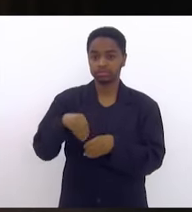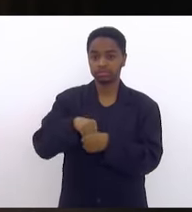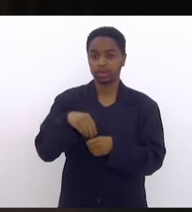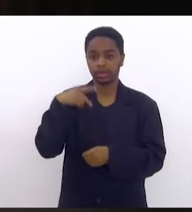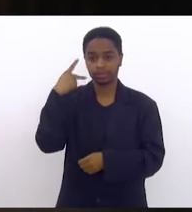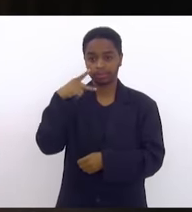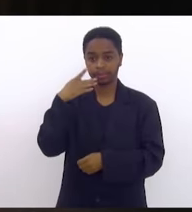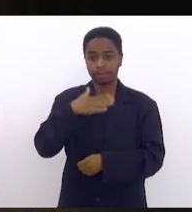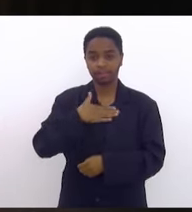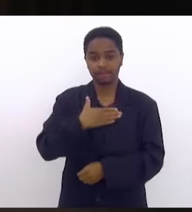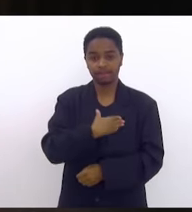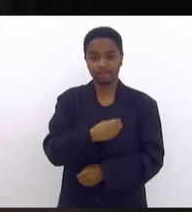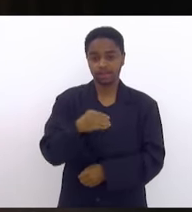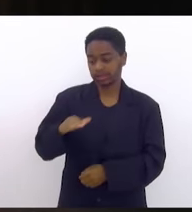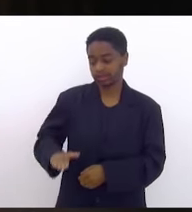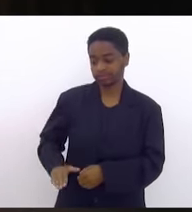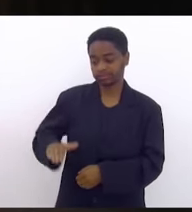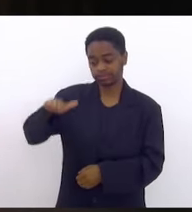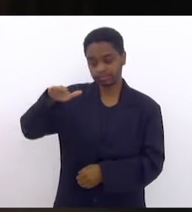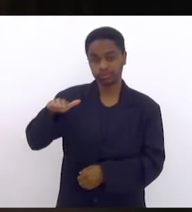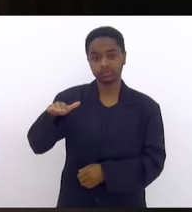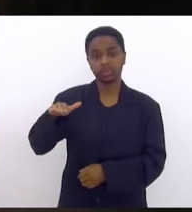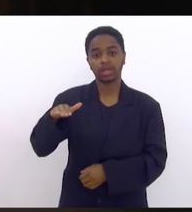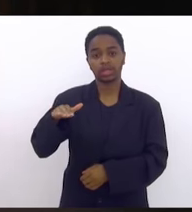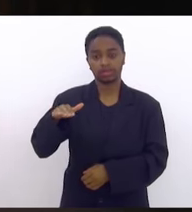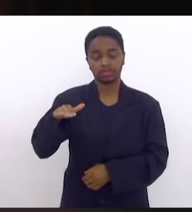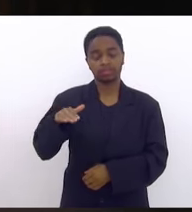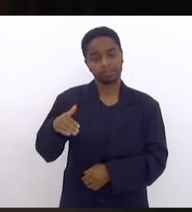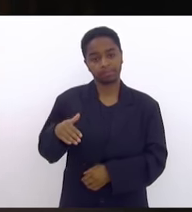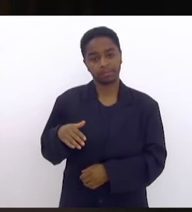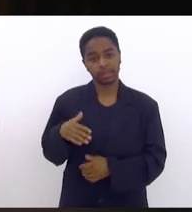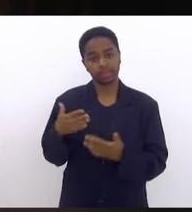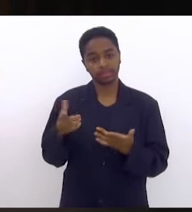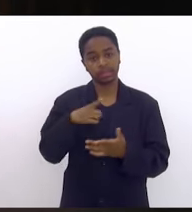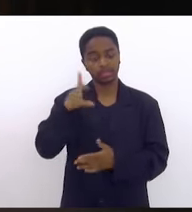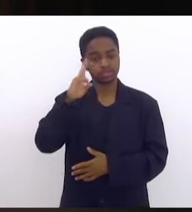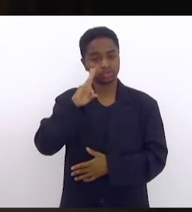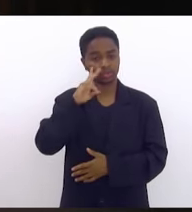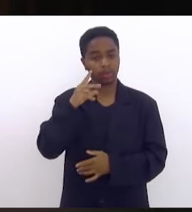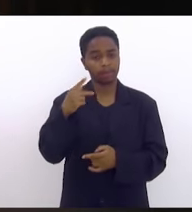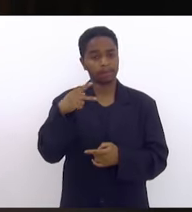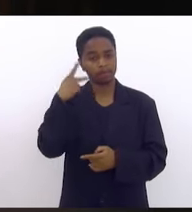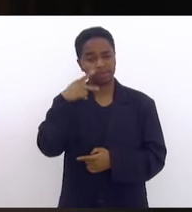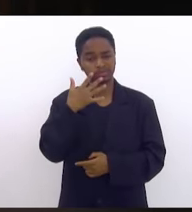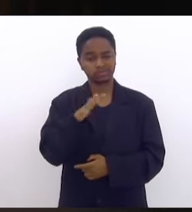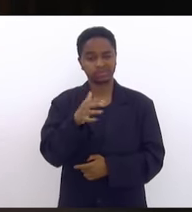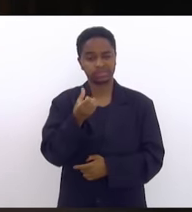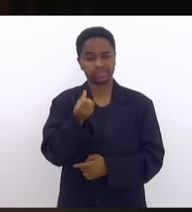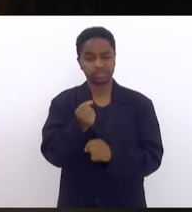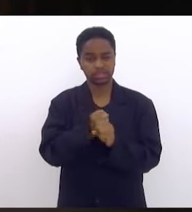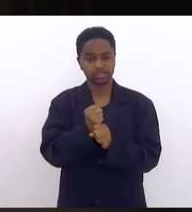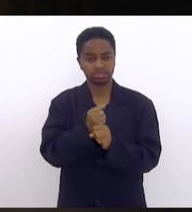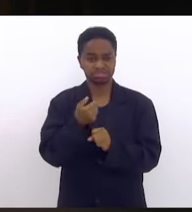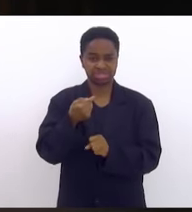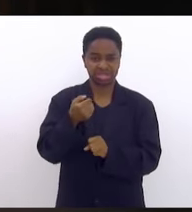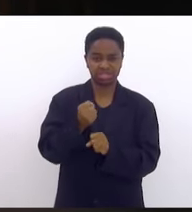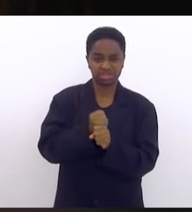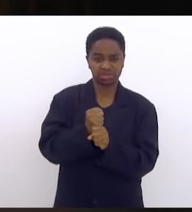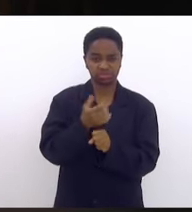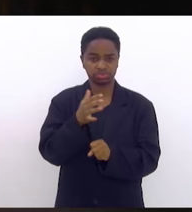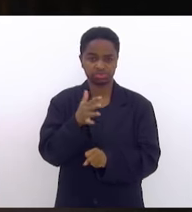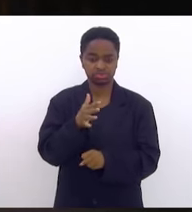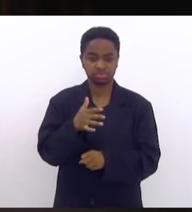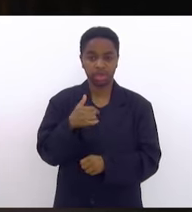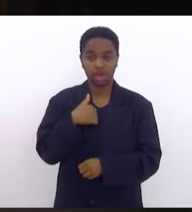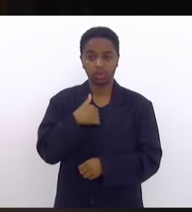pequena ainda. A gente tem uma história política, eu com você, há mais ou menos uns 6 anos, 7 anos, e